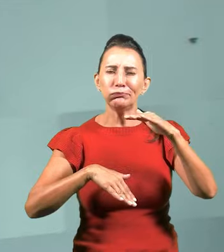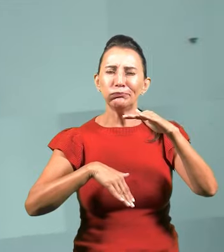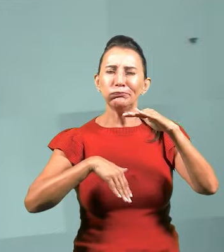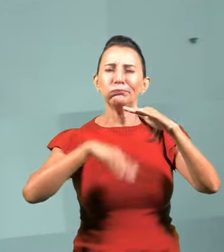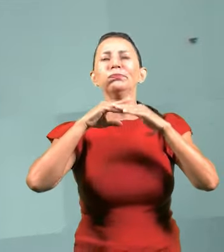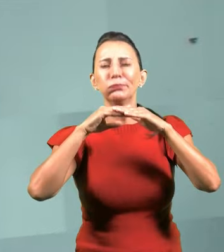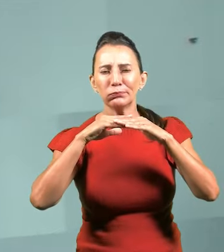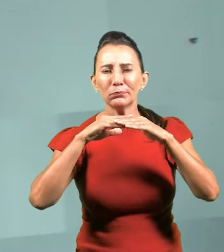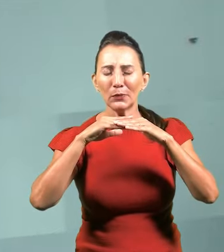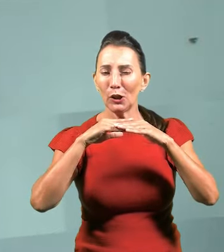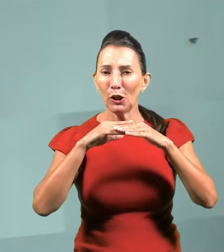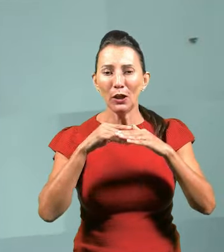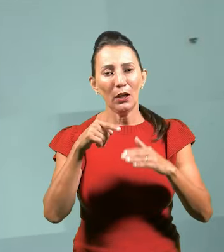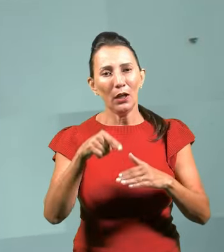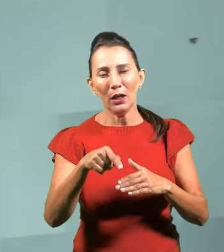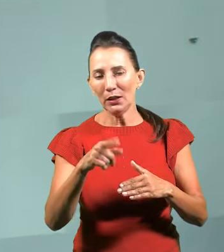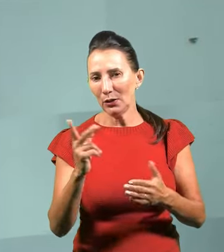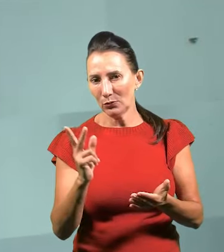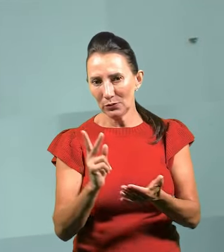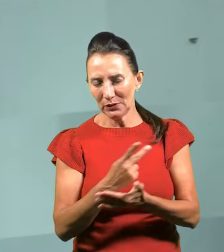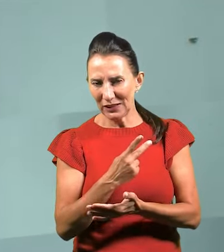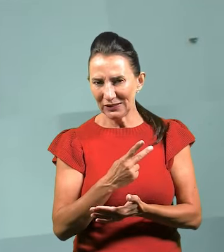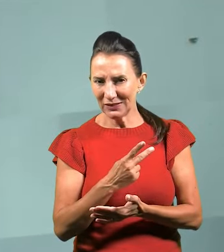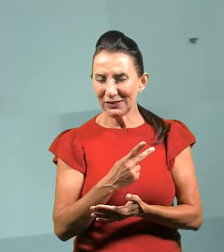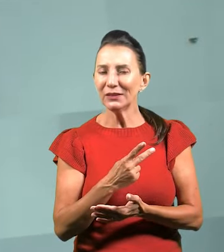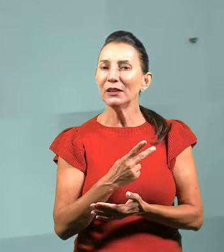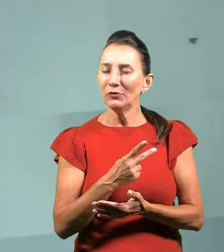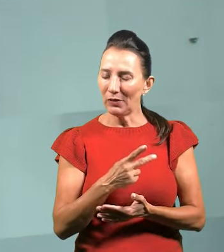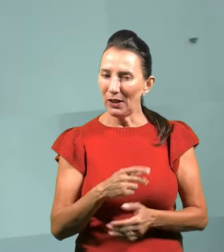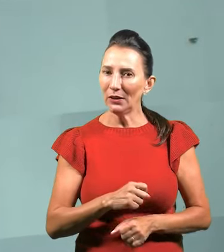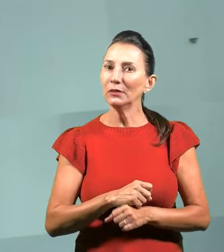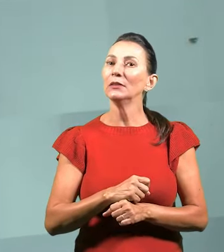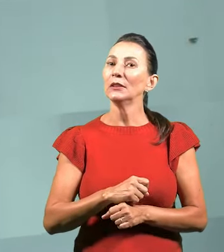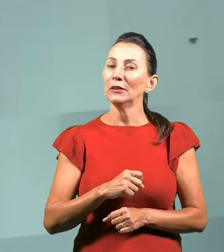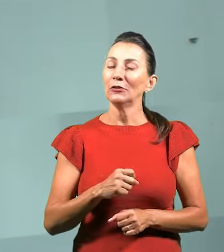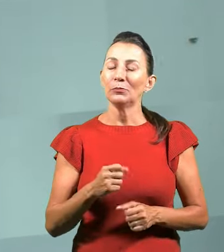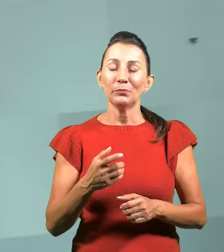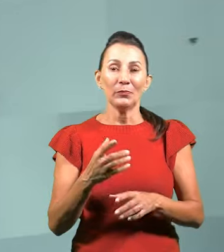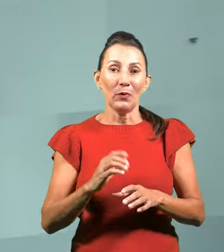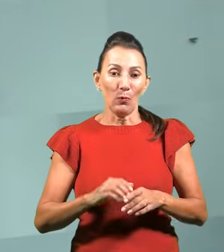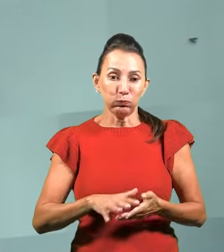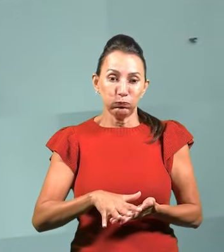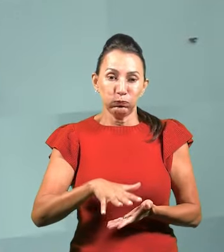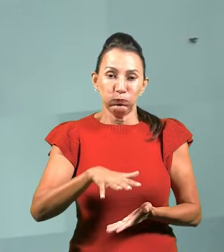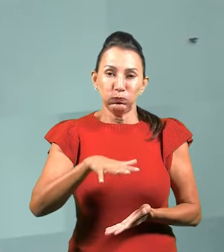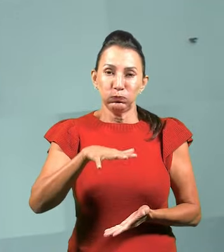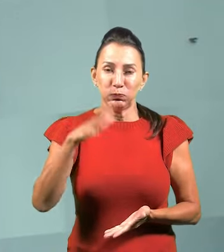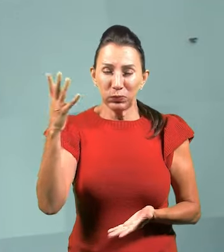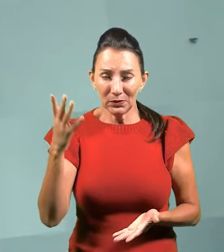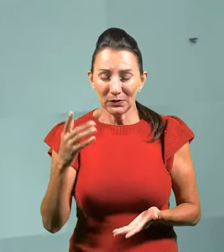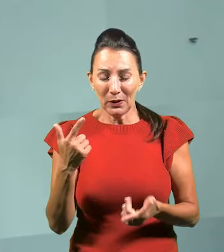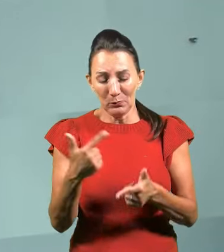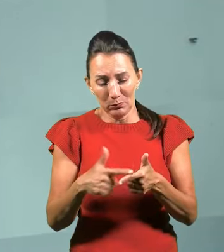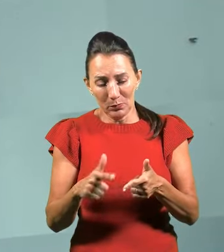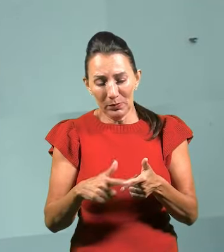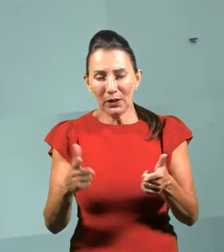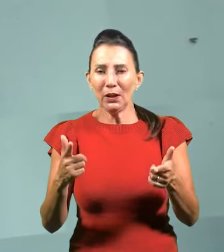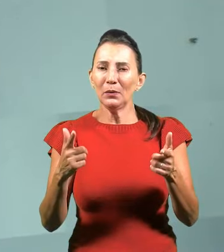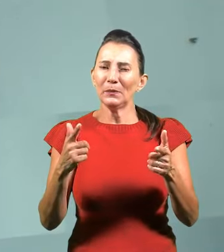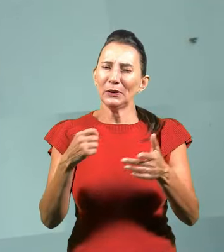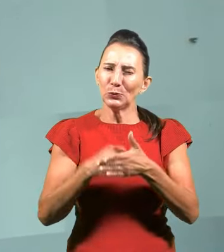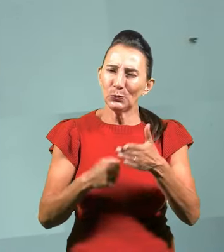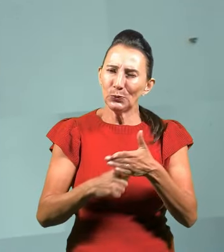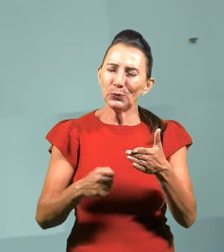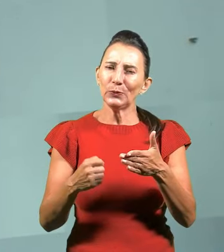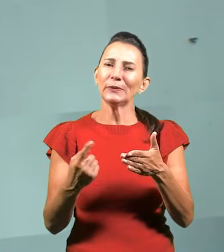atitudes, pequenas palavras, elas não ficam somente na pequenez, elas aumentam. E nós temos uma